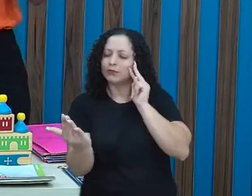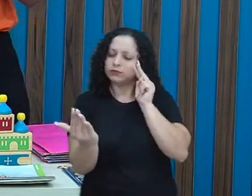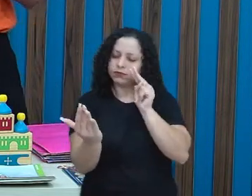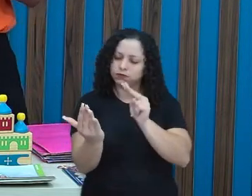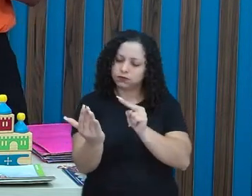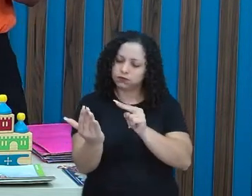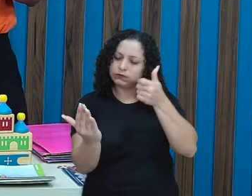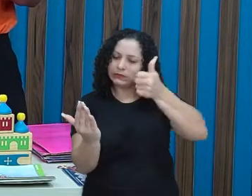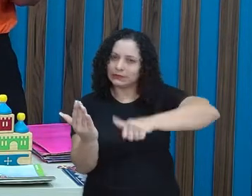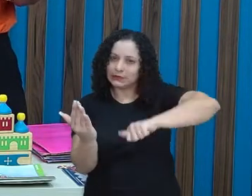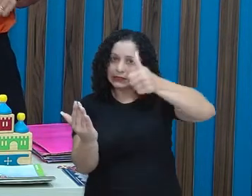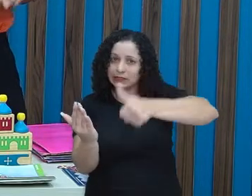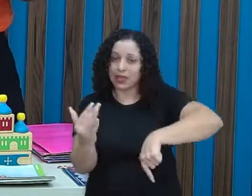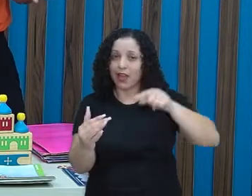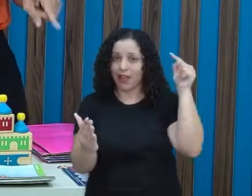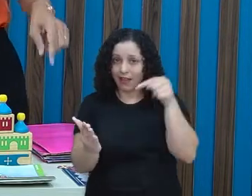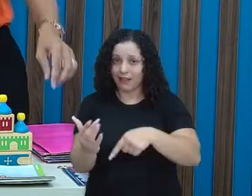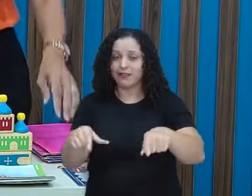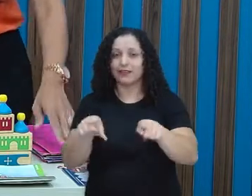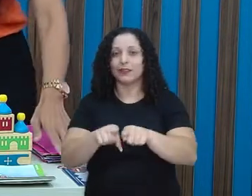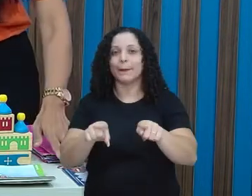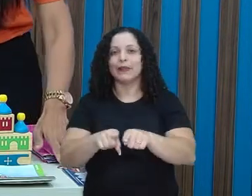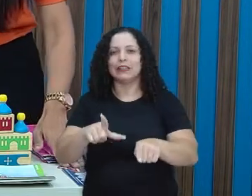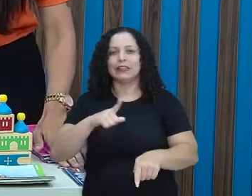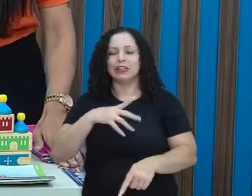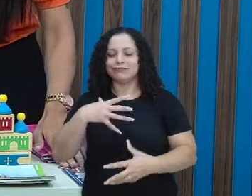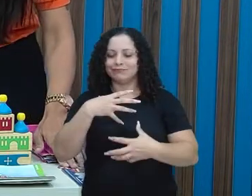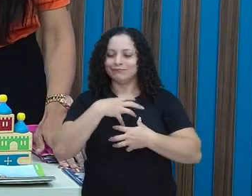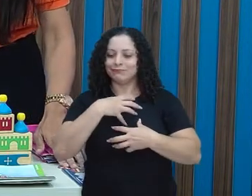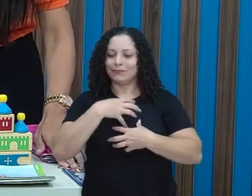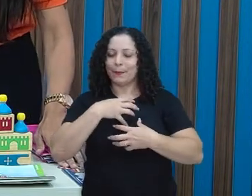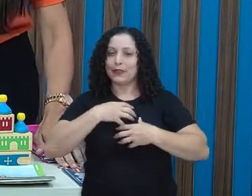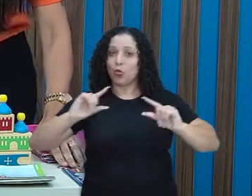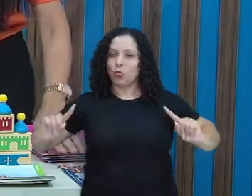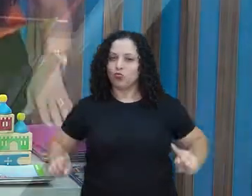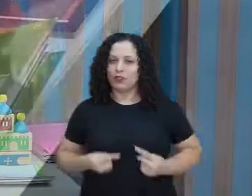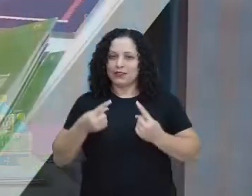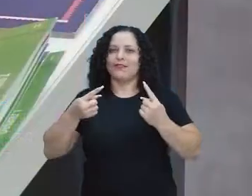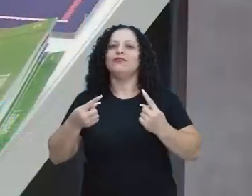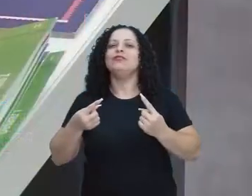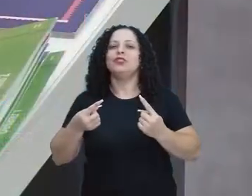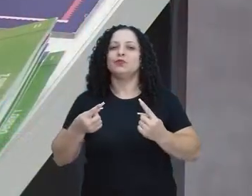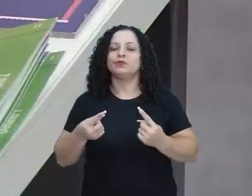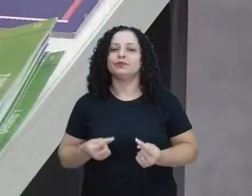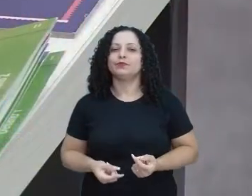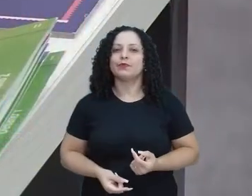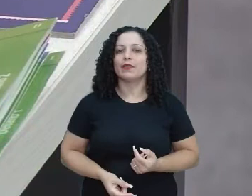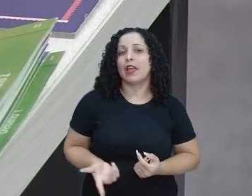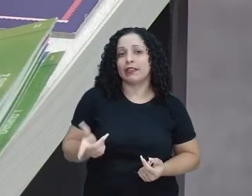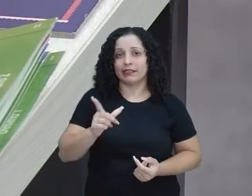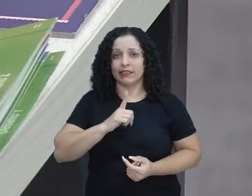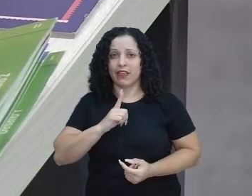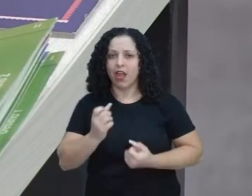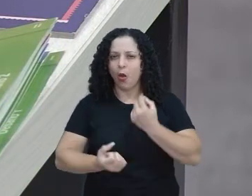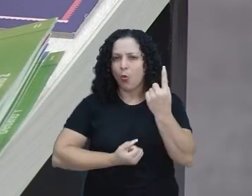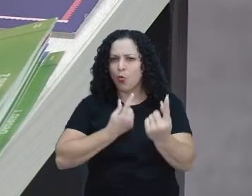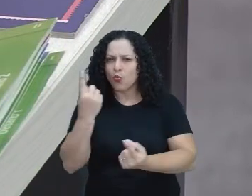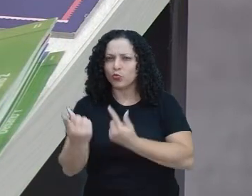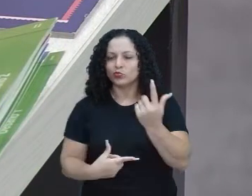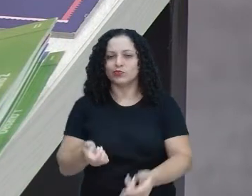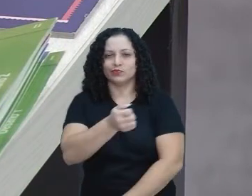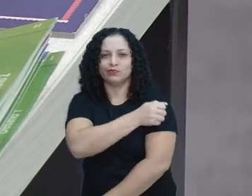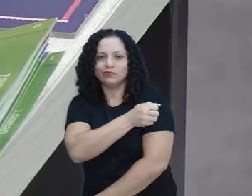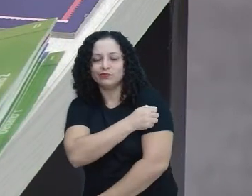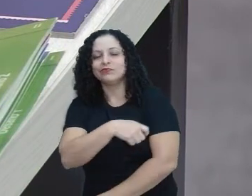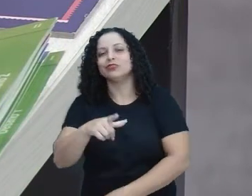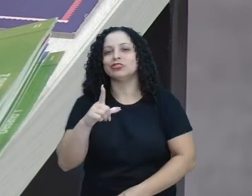que é o componente afetivo, que está relacionado com o desafio, né? Alguns estudantes, eles têm uma propensão muito